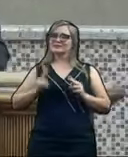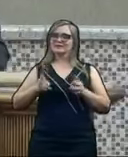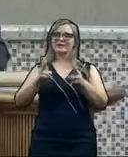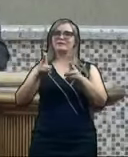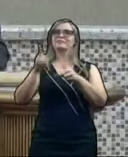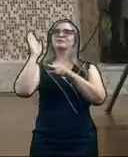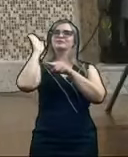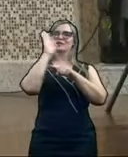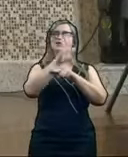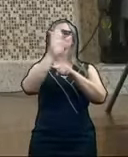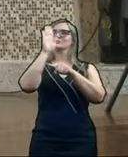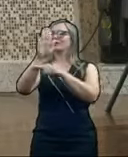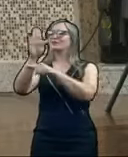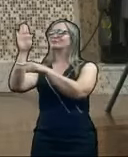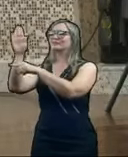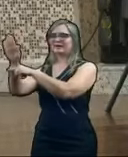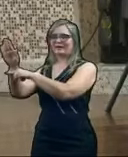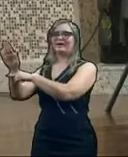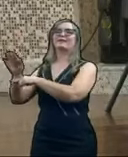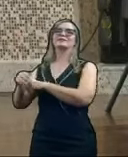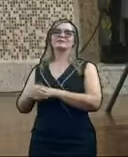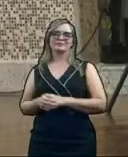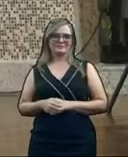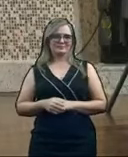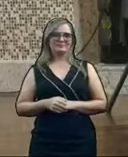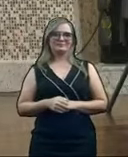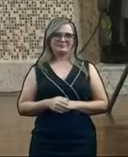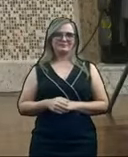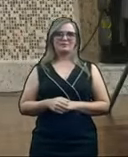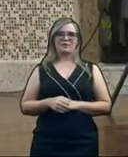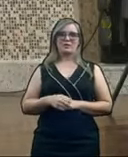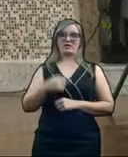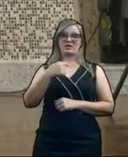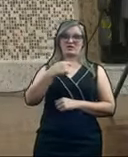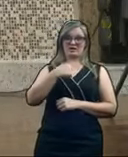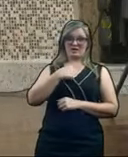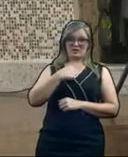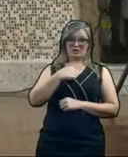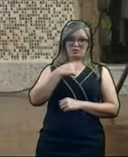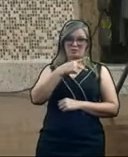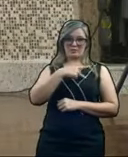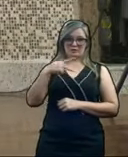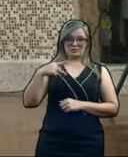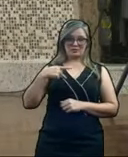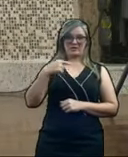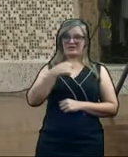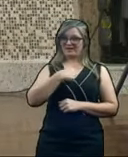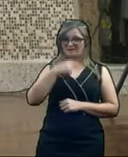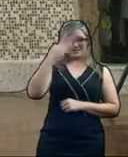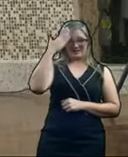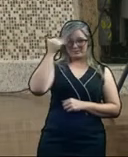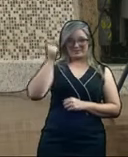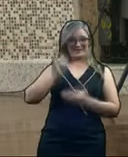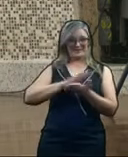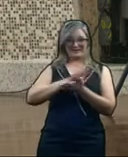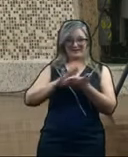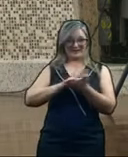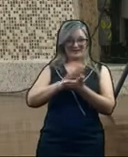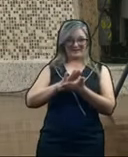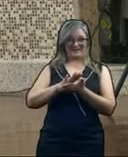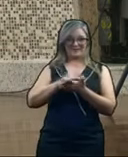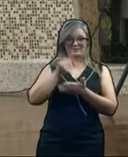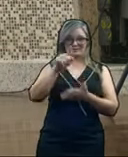e eu não sei o que Deus prometeu para você não sei mesmo é Mas saiba de uma coisa Deus vai